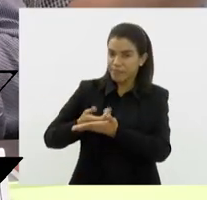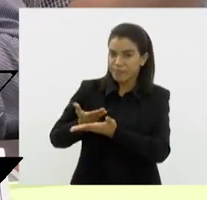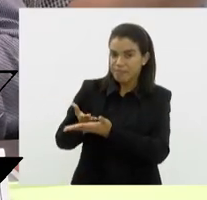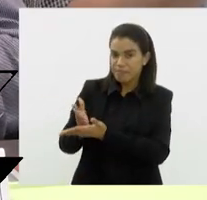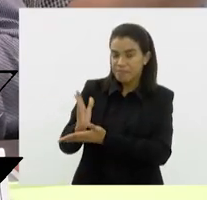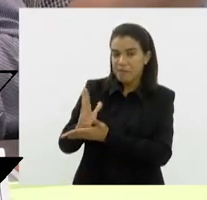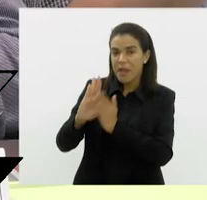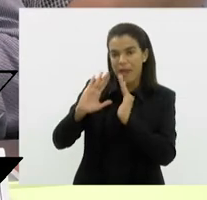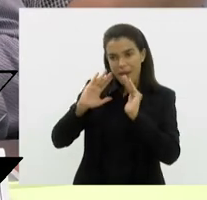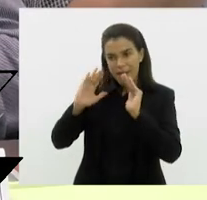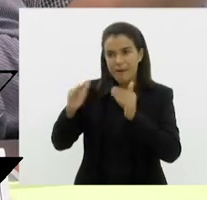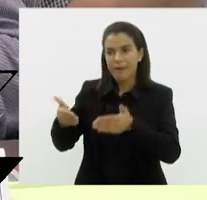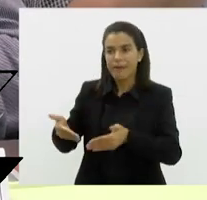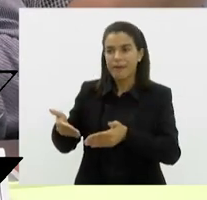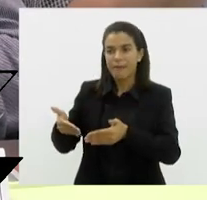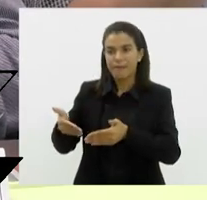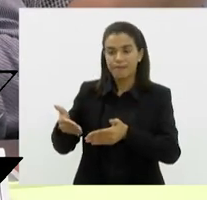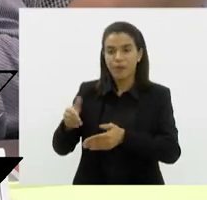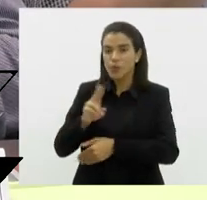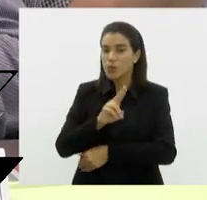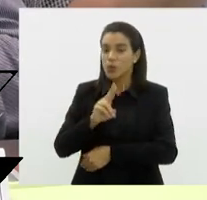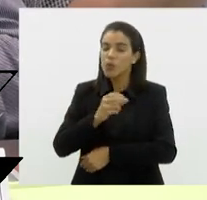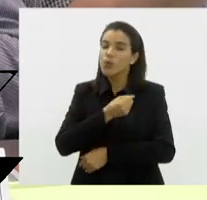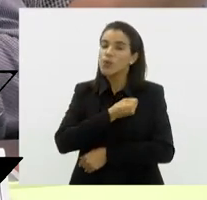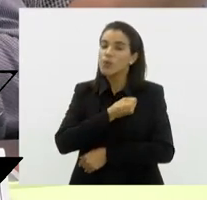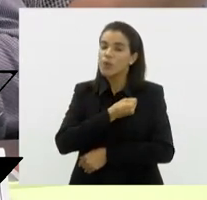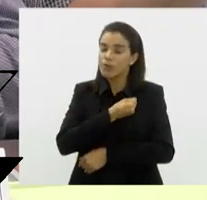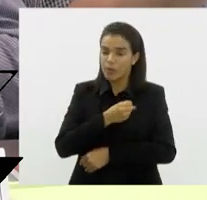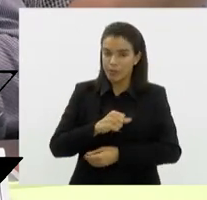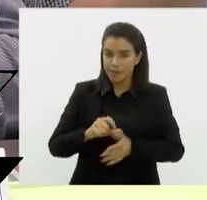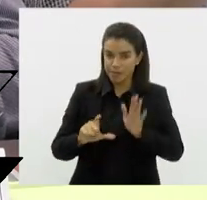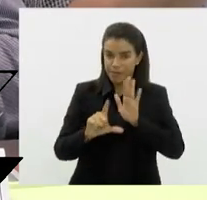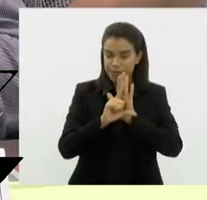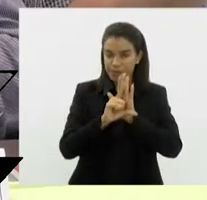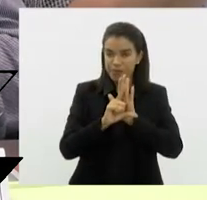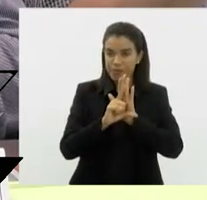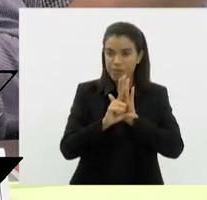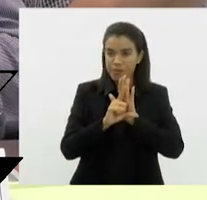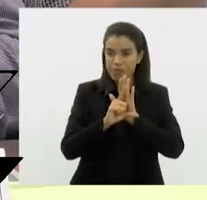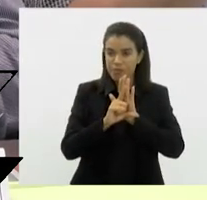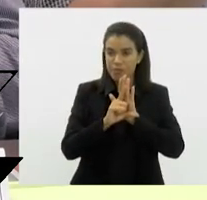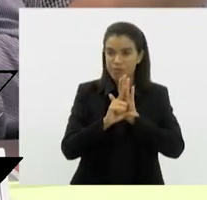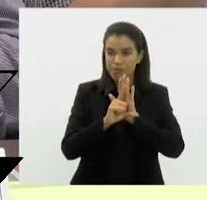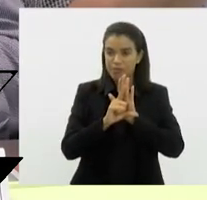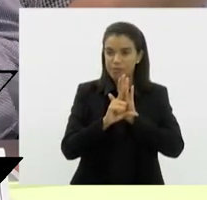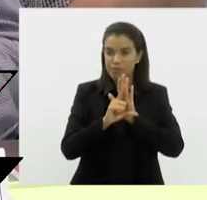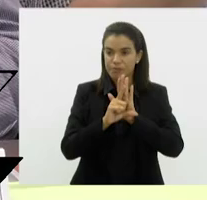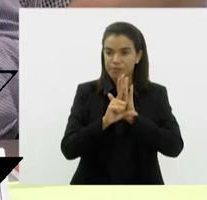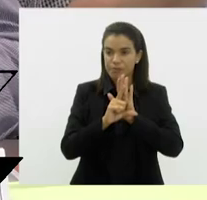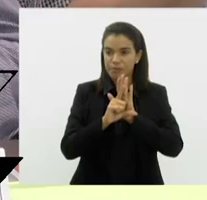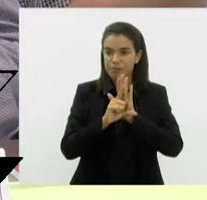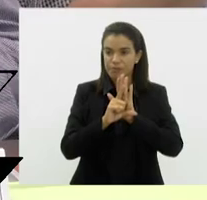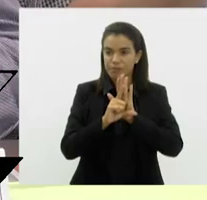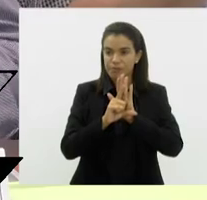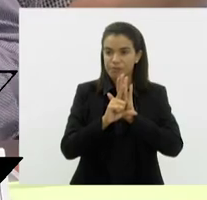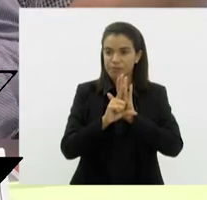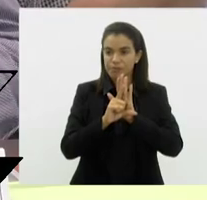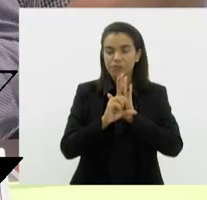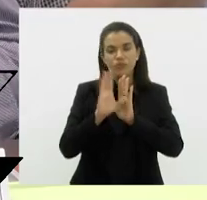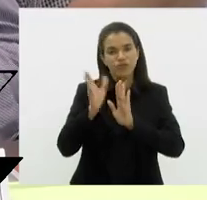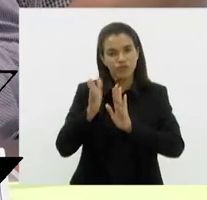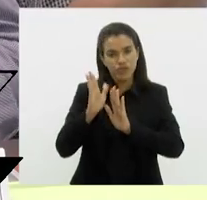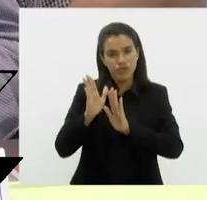para PCDs. É, eu vou dizer qual é o número dessa lei, né? Mas já virou lei? Virou